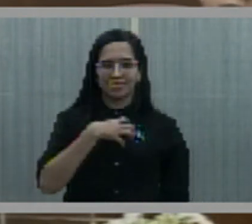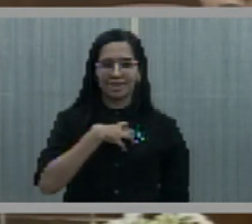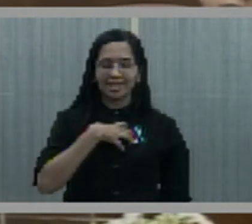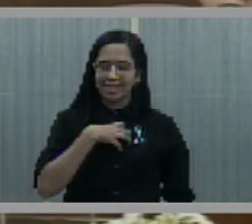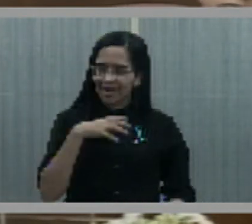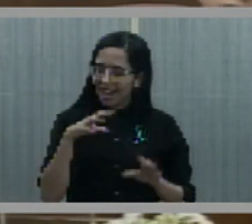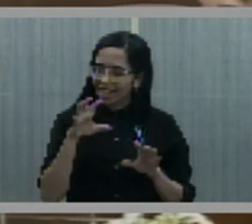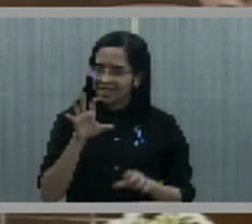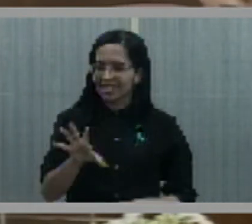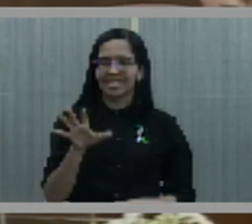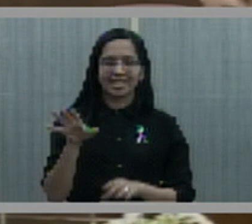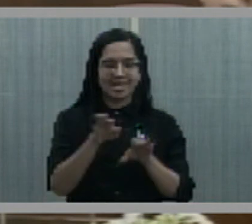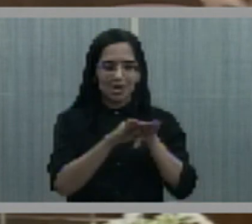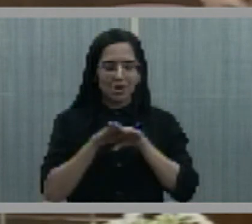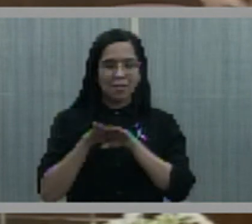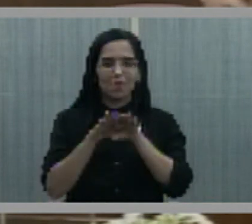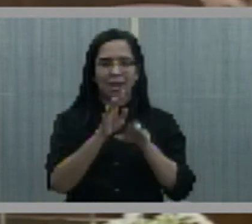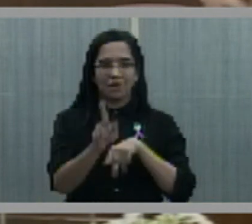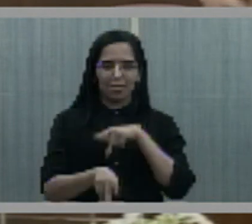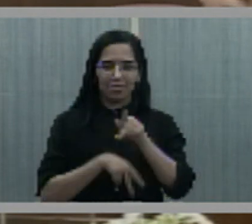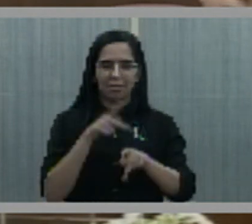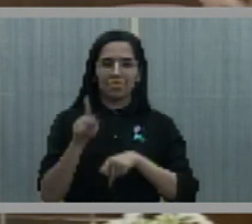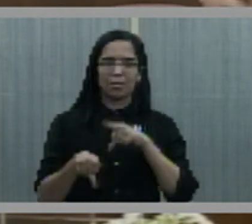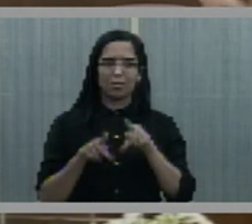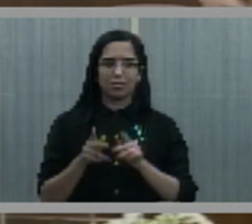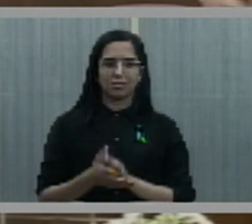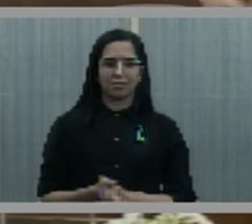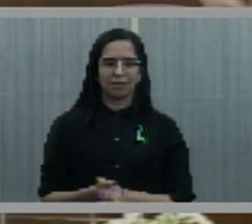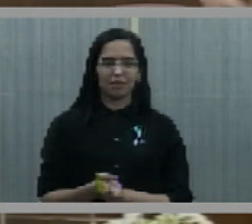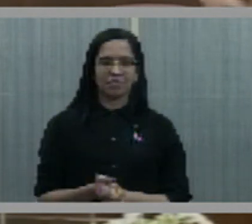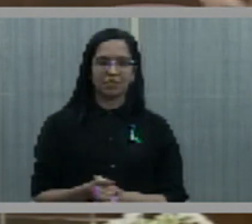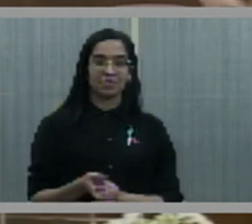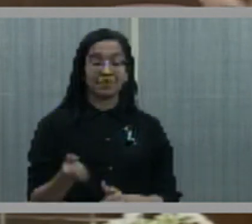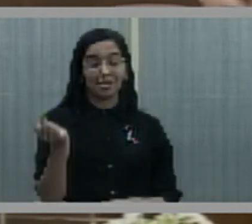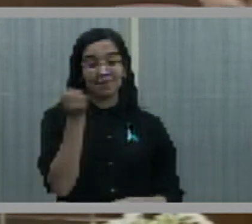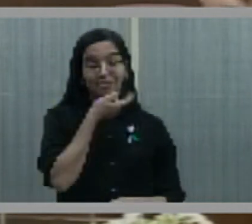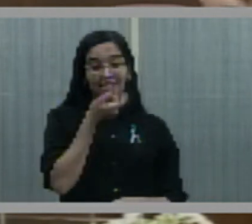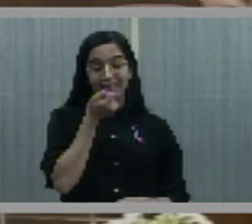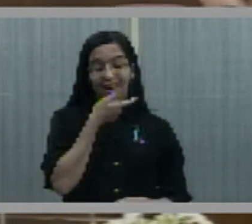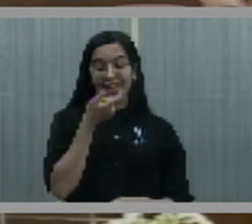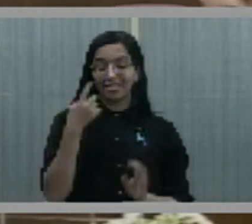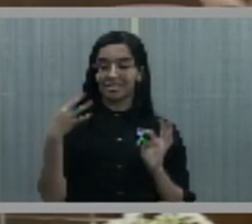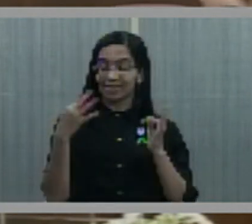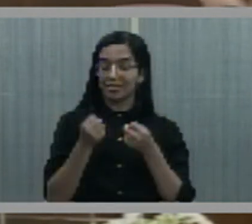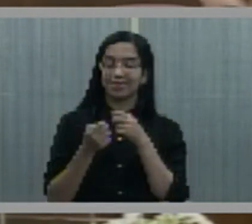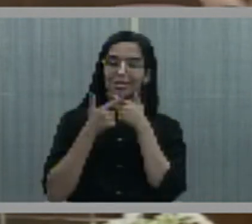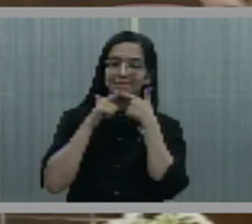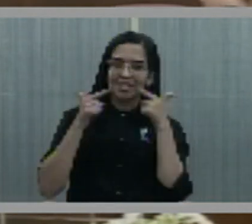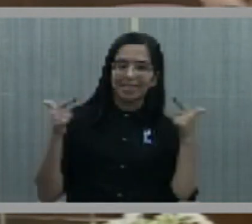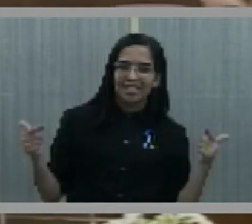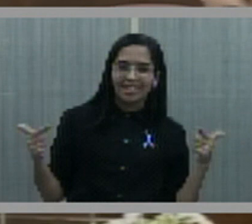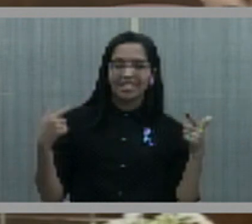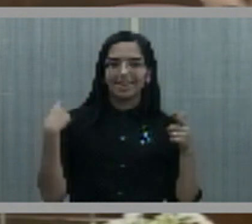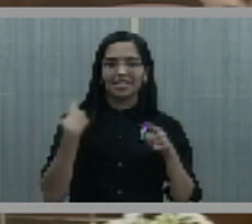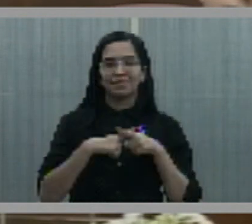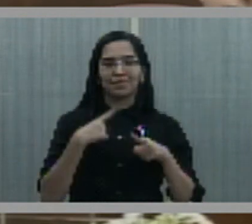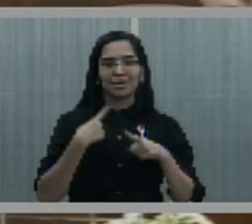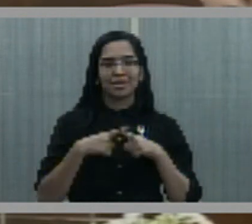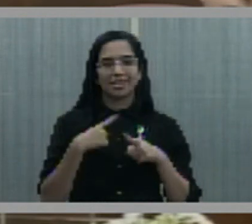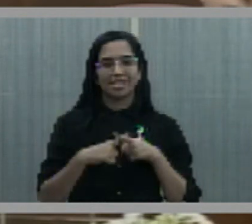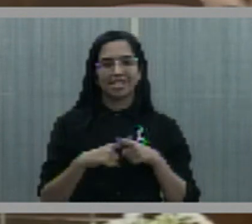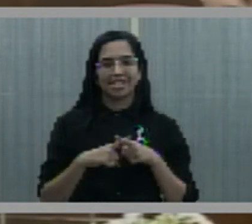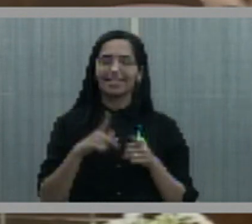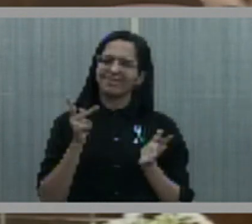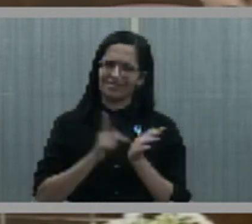com o povo. O fato transformado em piada arrancou risos de todos, justamente por vir carregado de